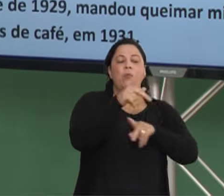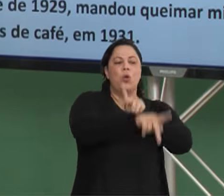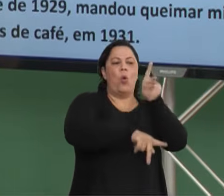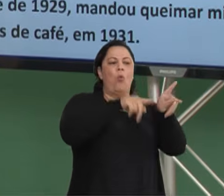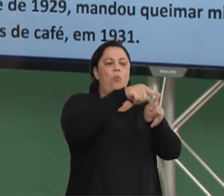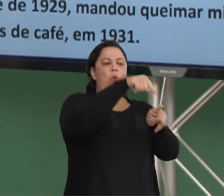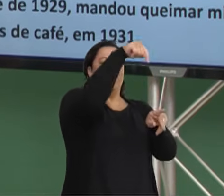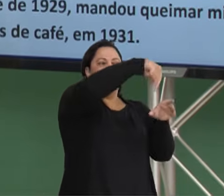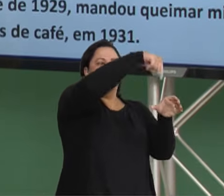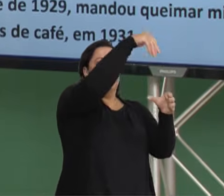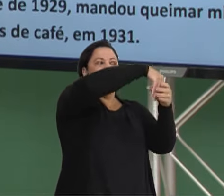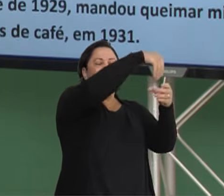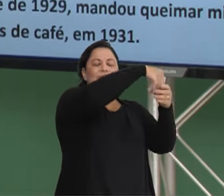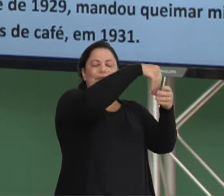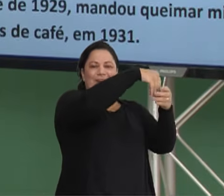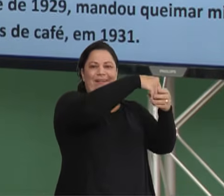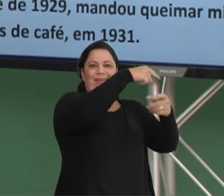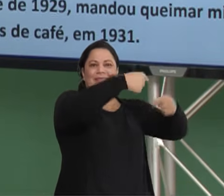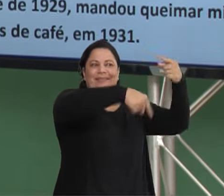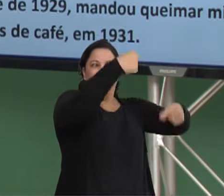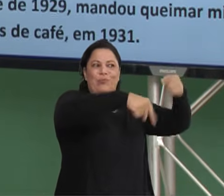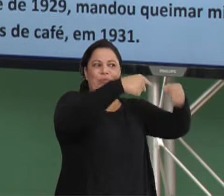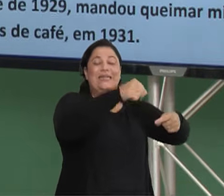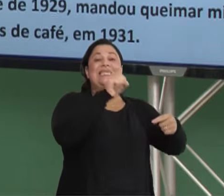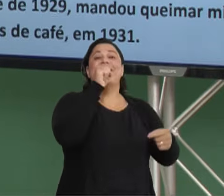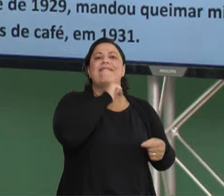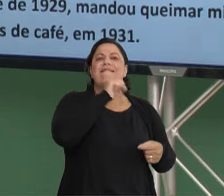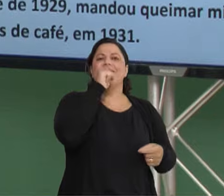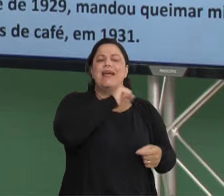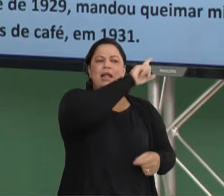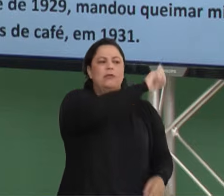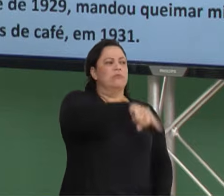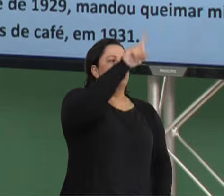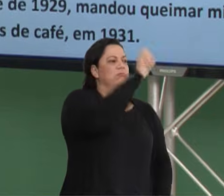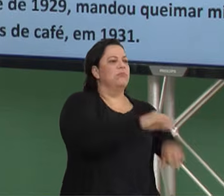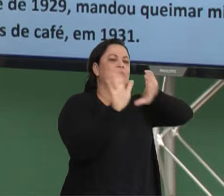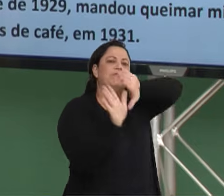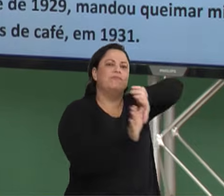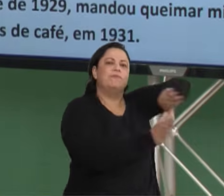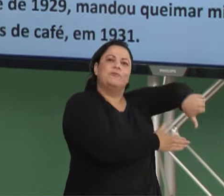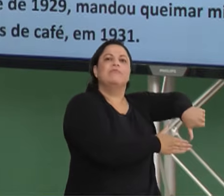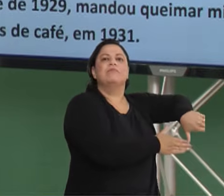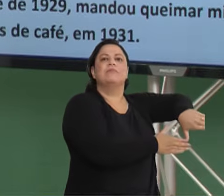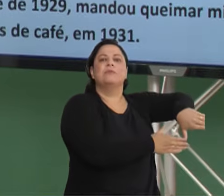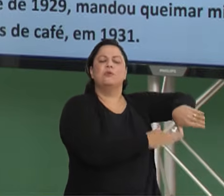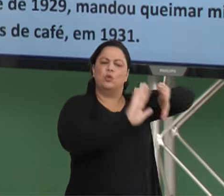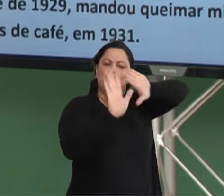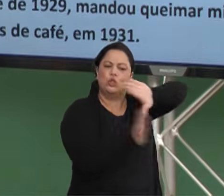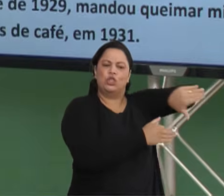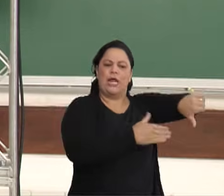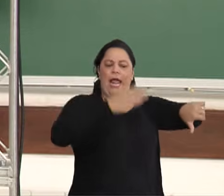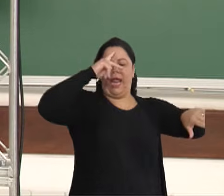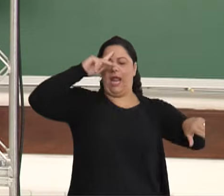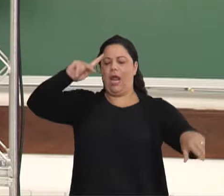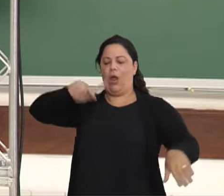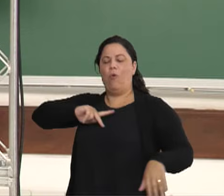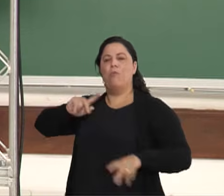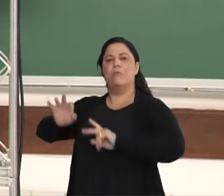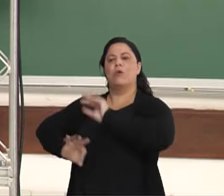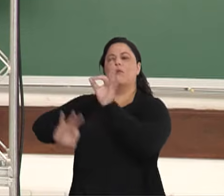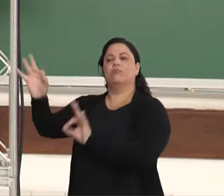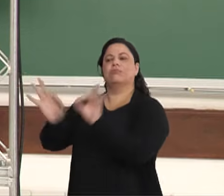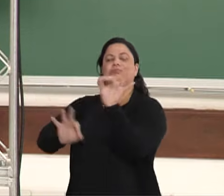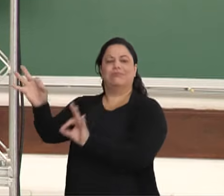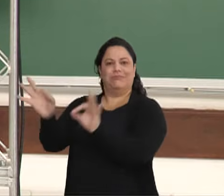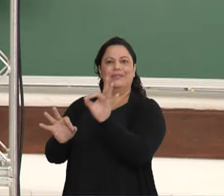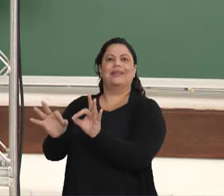vale mais e para eu consertar o Brasil, eu preciso tirar todo esse povo e eu vou reorganizar tudo isso.